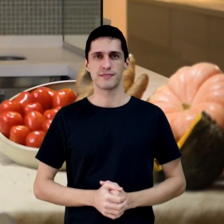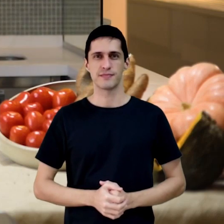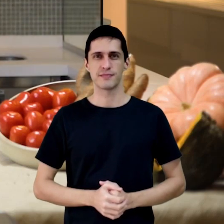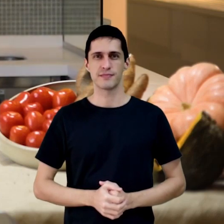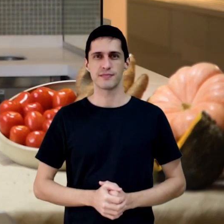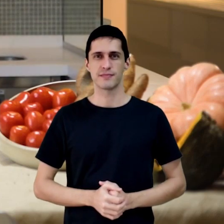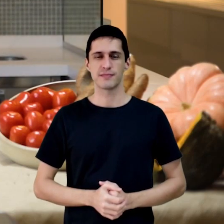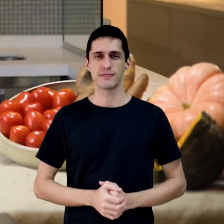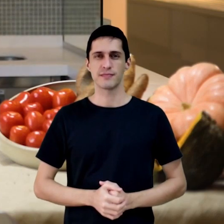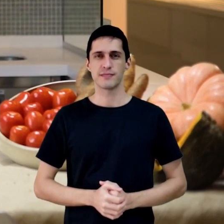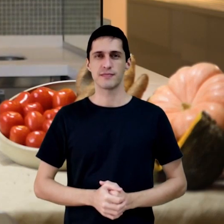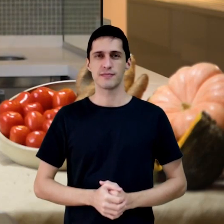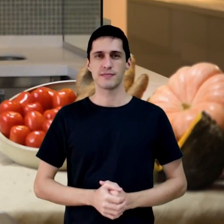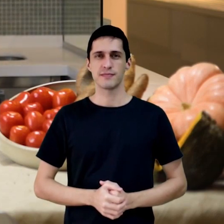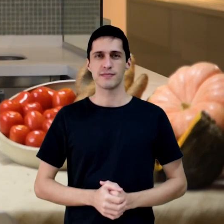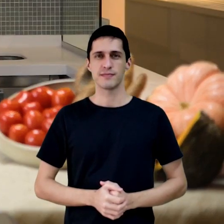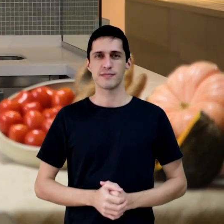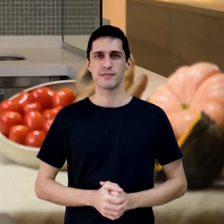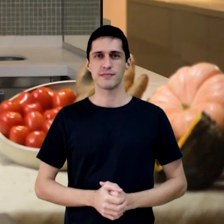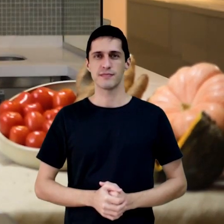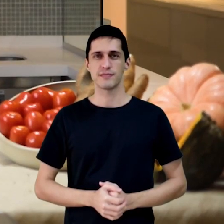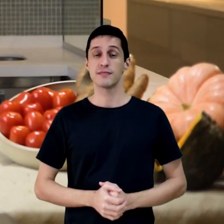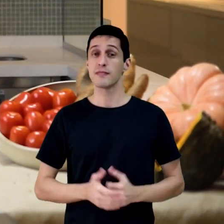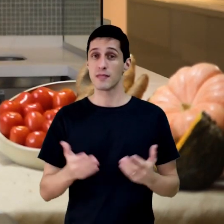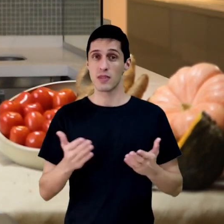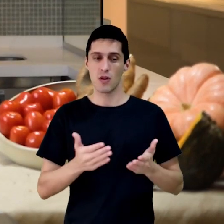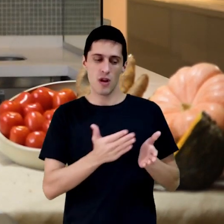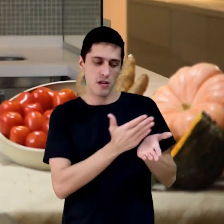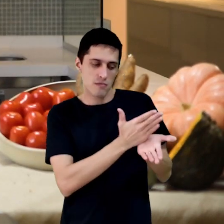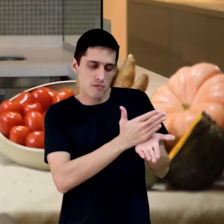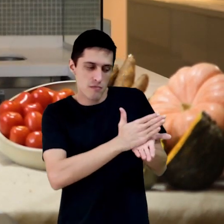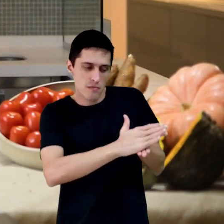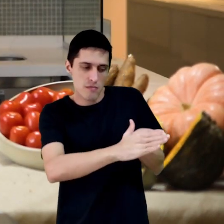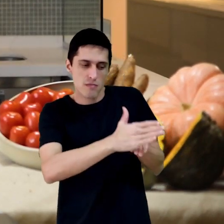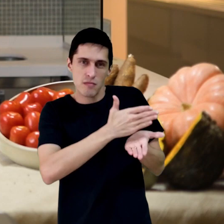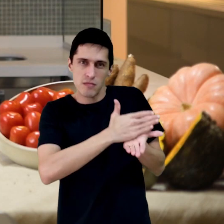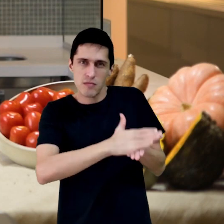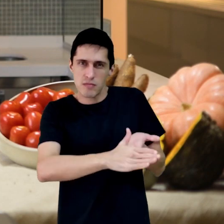Bom, azeite. A gente vai jogar aqui as sementes agora, ó.